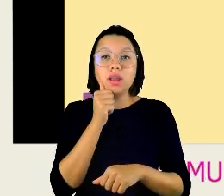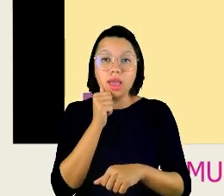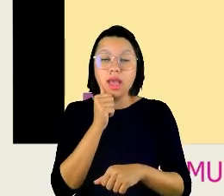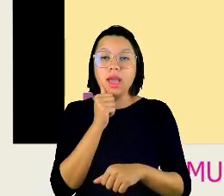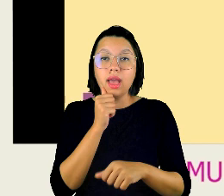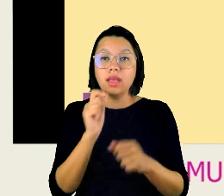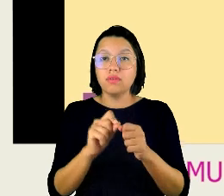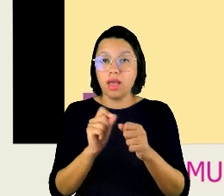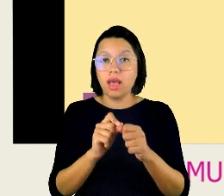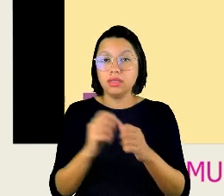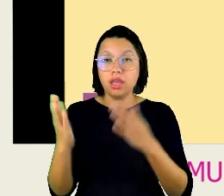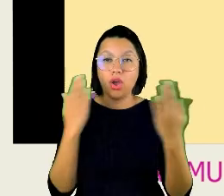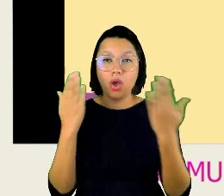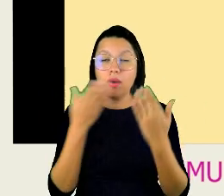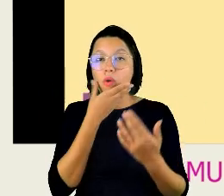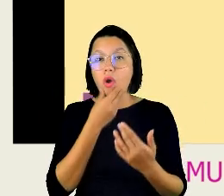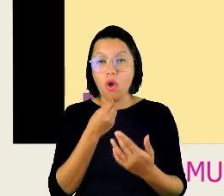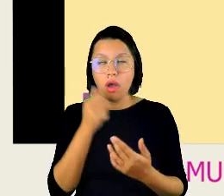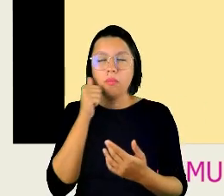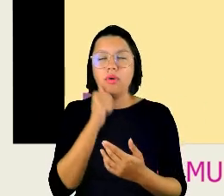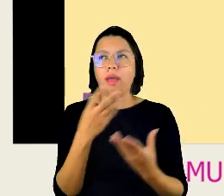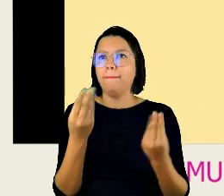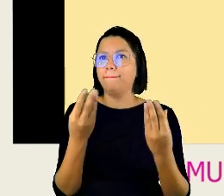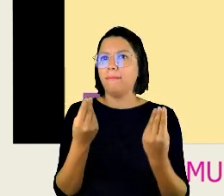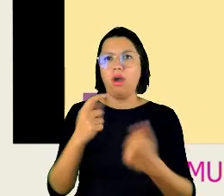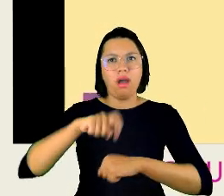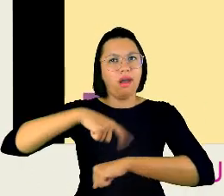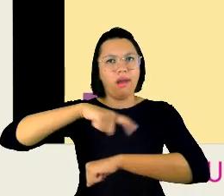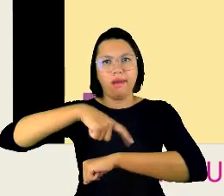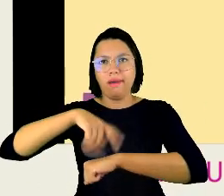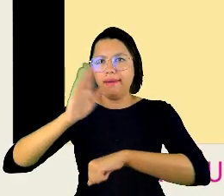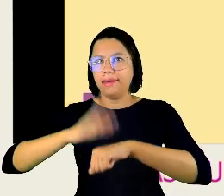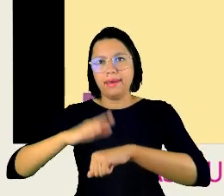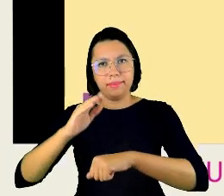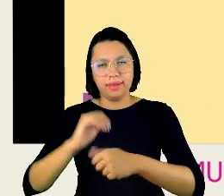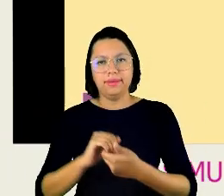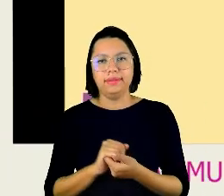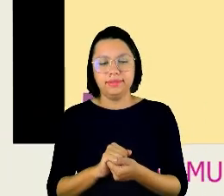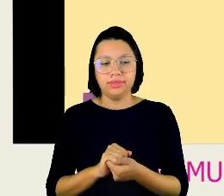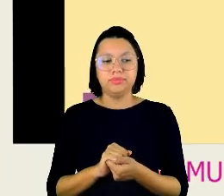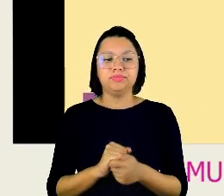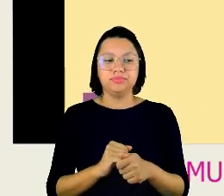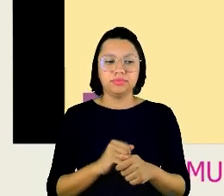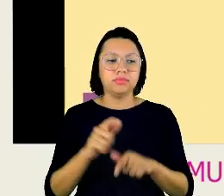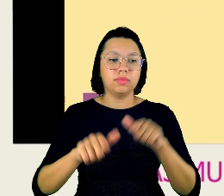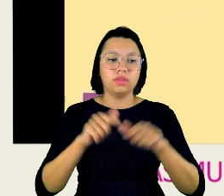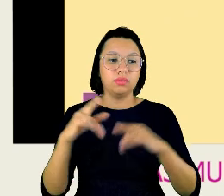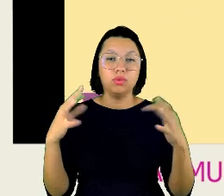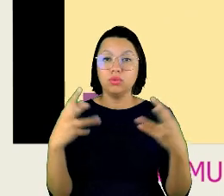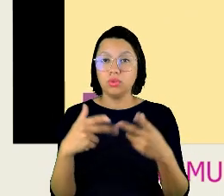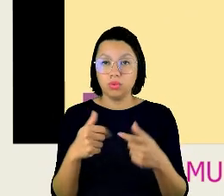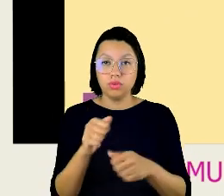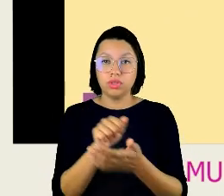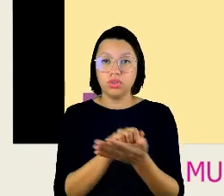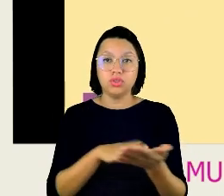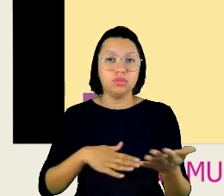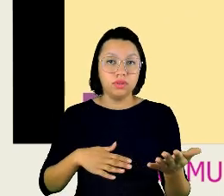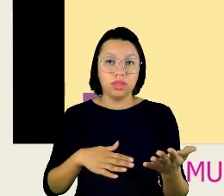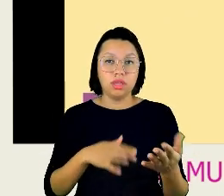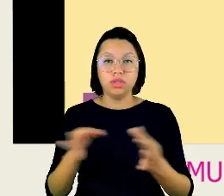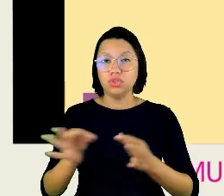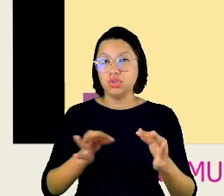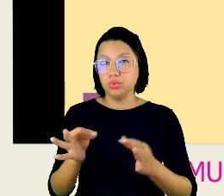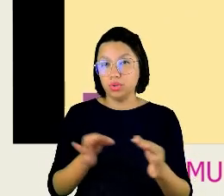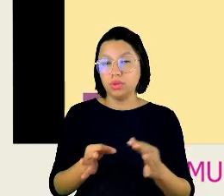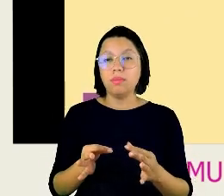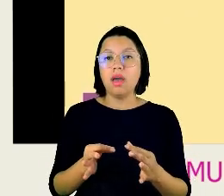muito expressiva. Então, as mulheres gastam muito mais horas executando todas essas atividades, né, de